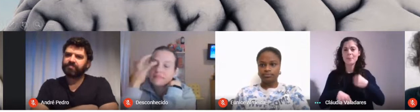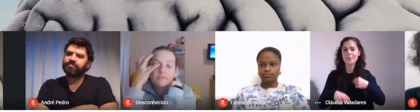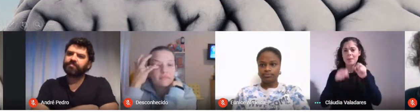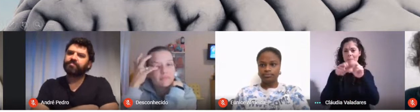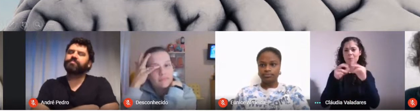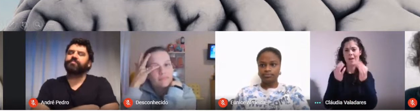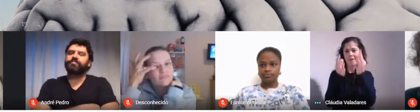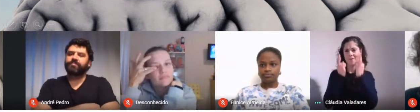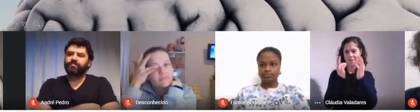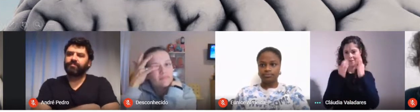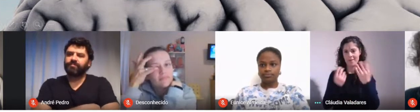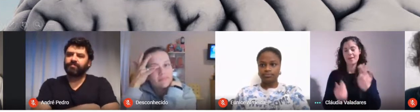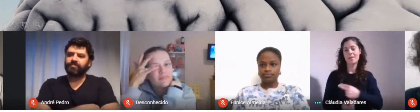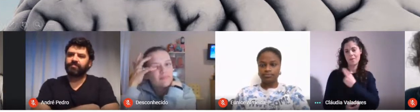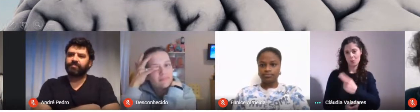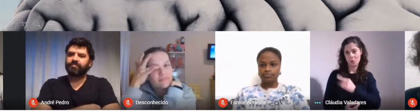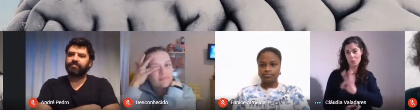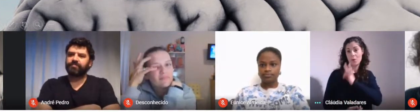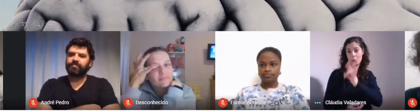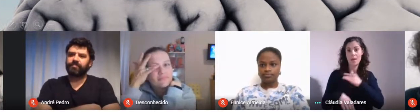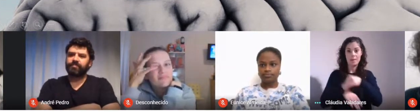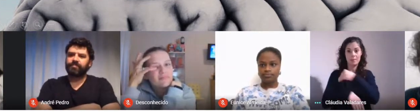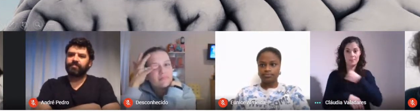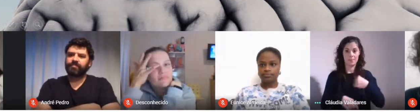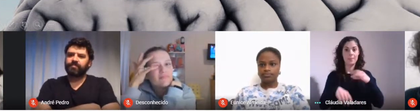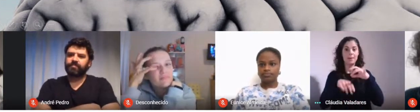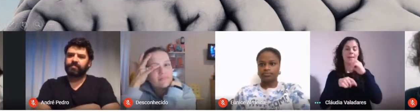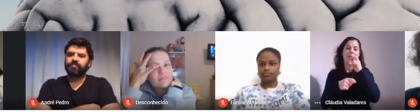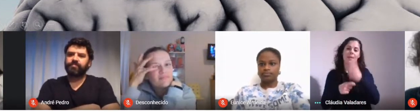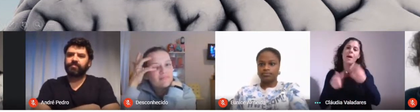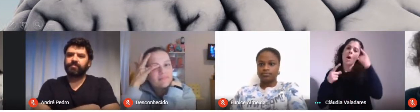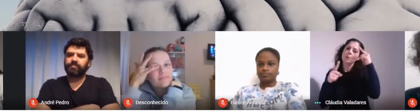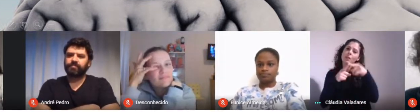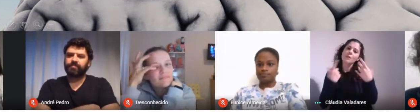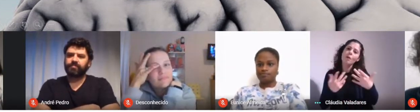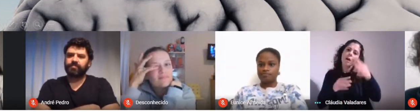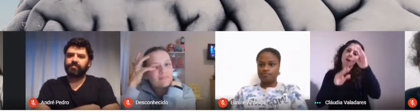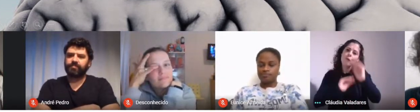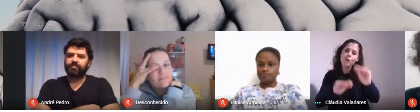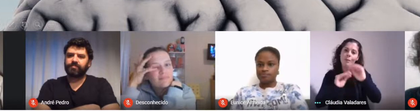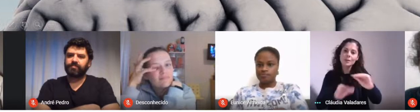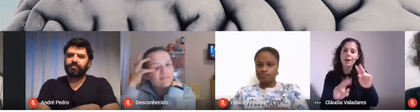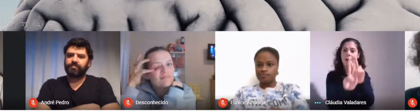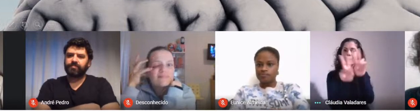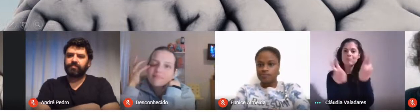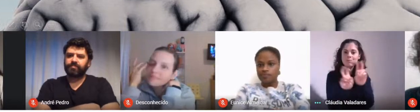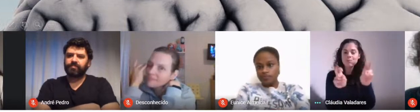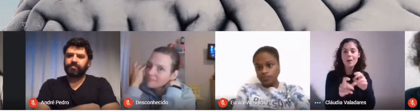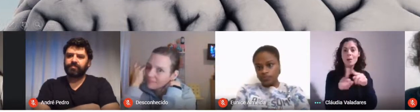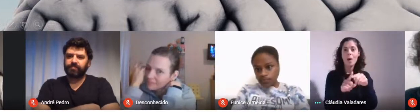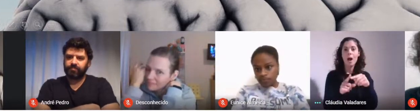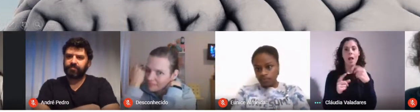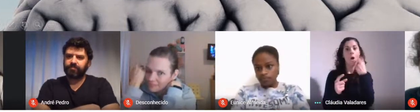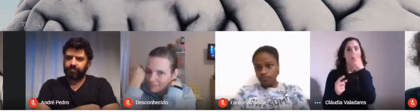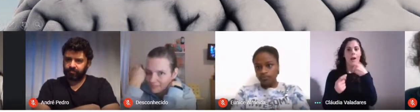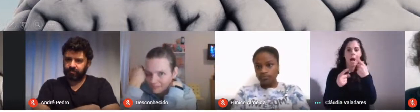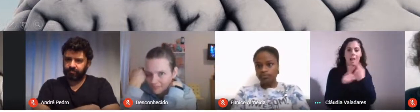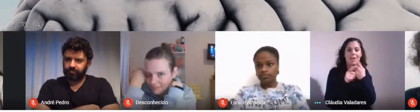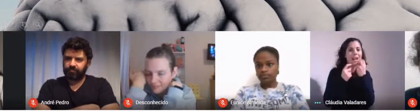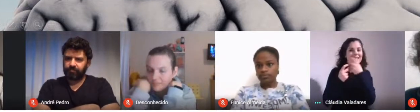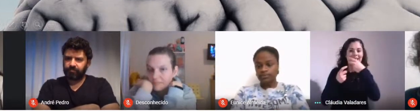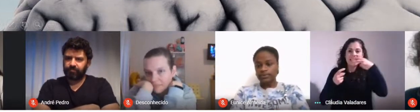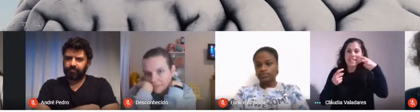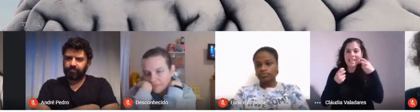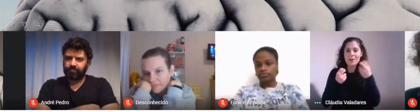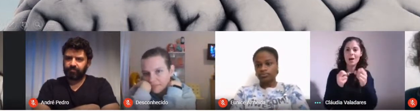Medicina Dentária. E eu estou aqui para fazer uma ação de formação sobre saúde oral no âmbito do meu trabalho final de curso,